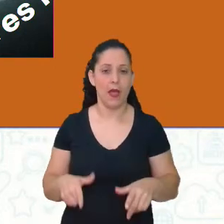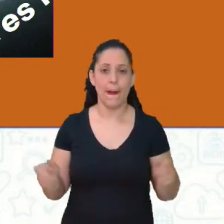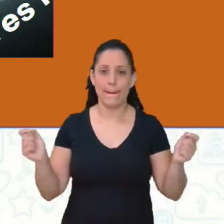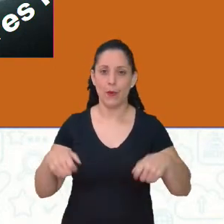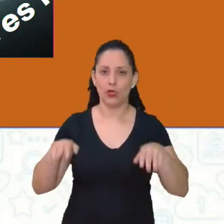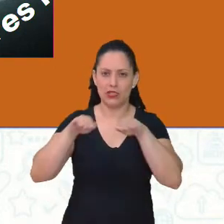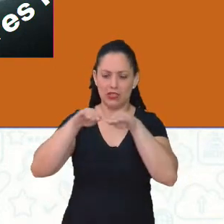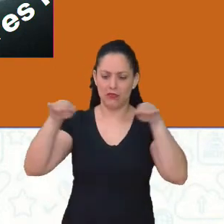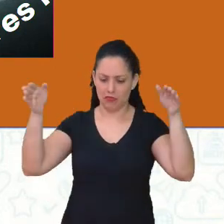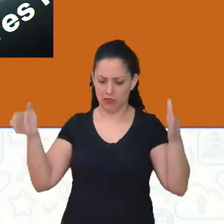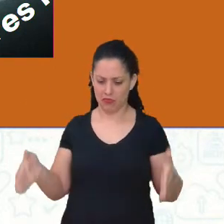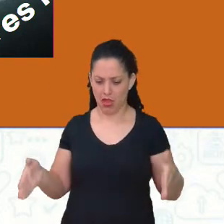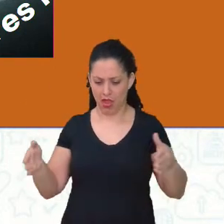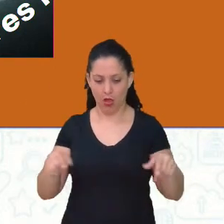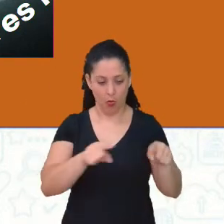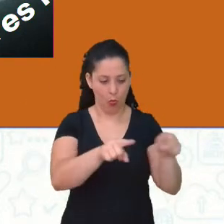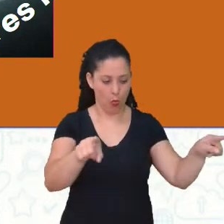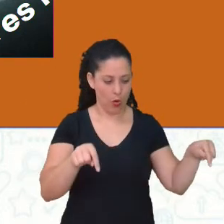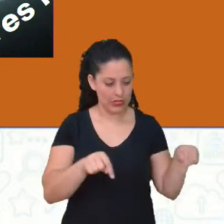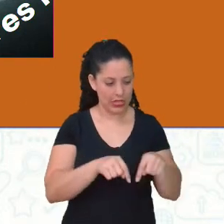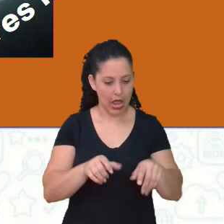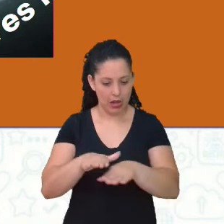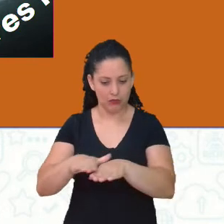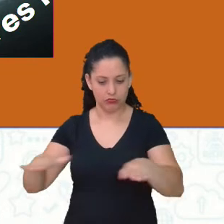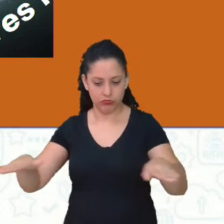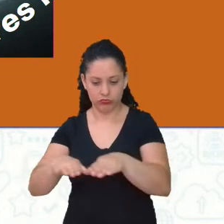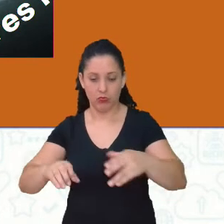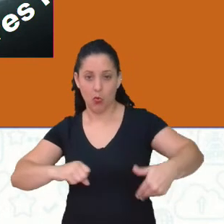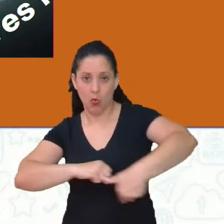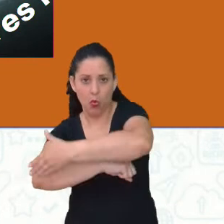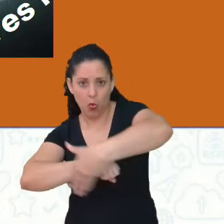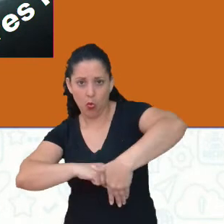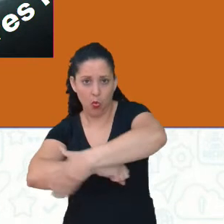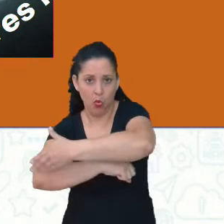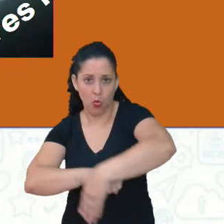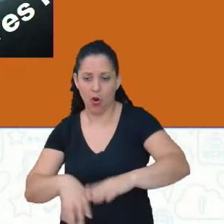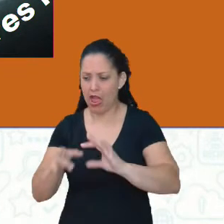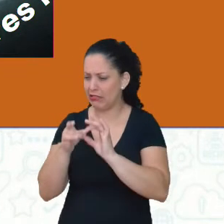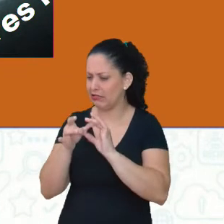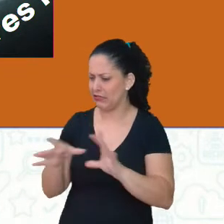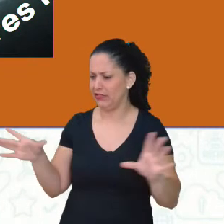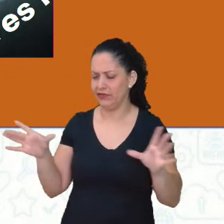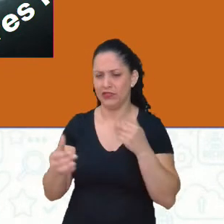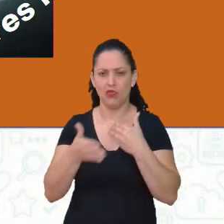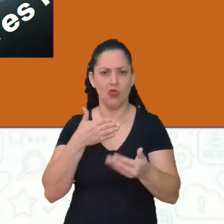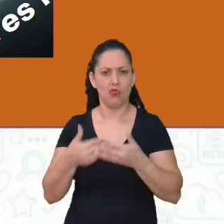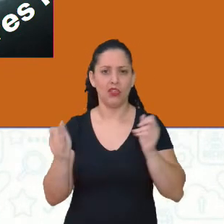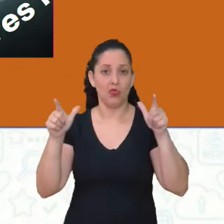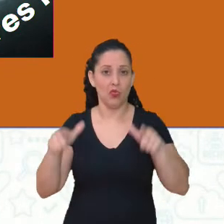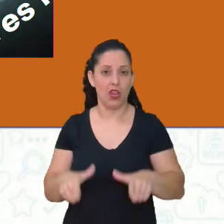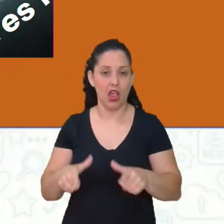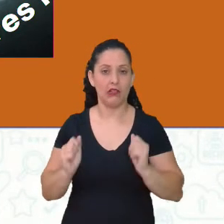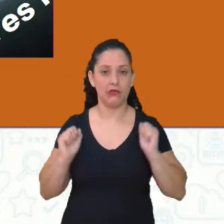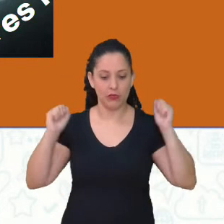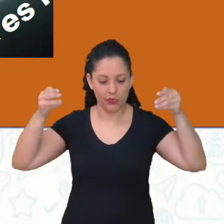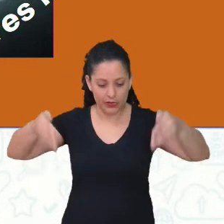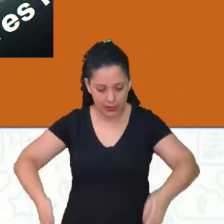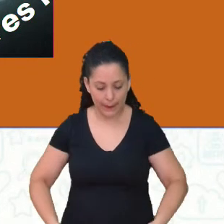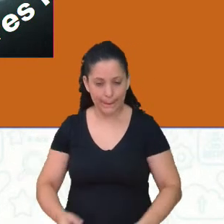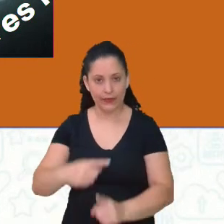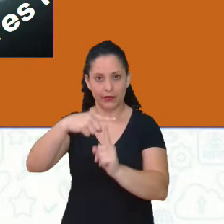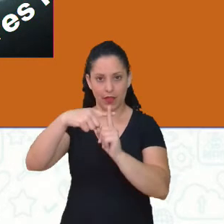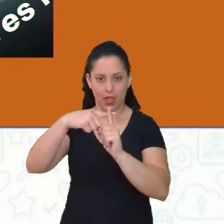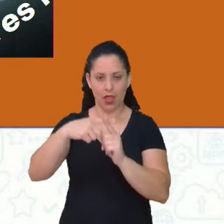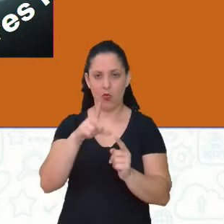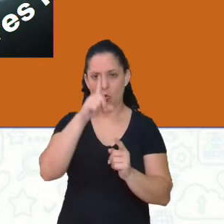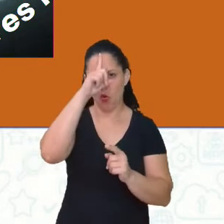altar, pode ser uma sala, pode ser um tablado, pode ser a rua, e pode ser lugares inusitados, um hospital, um cemitério, um